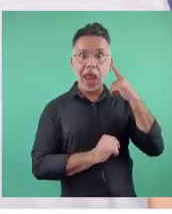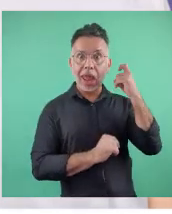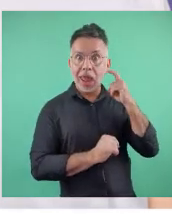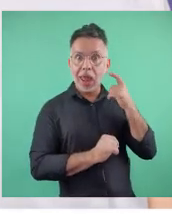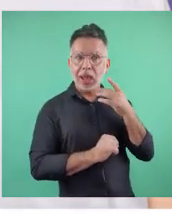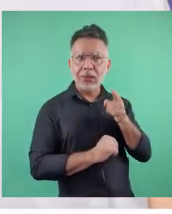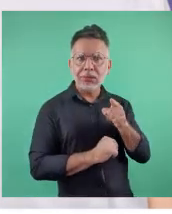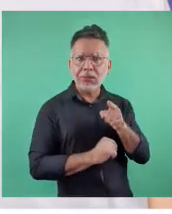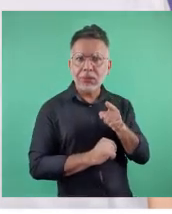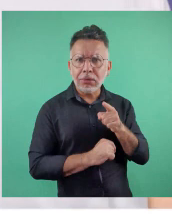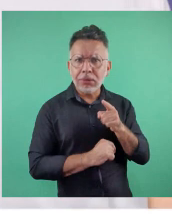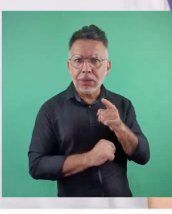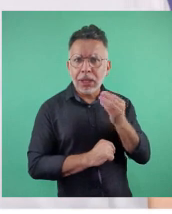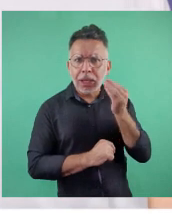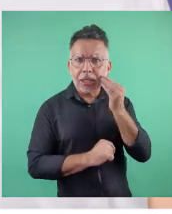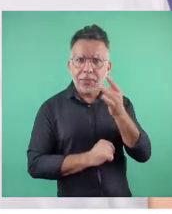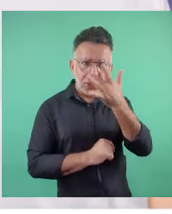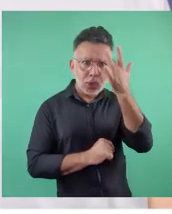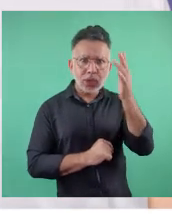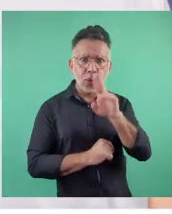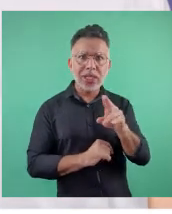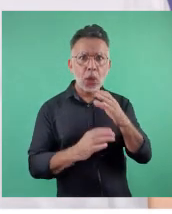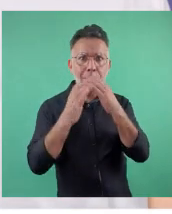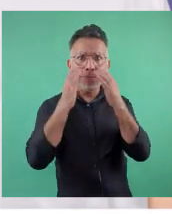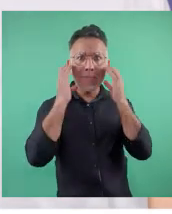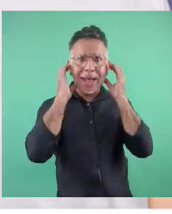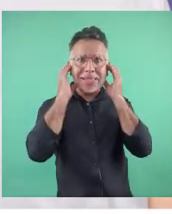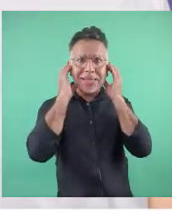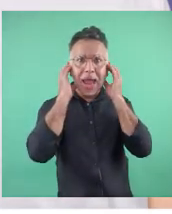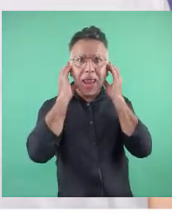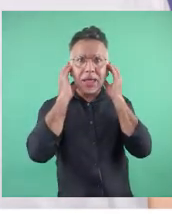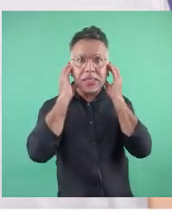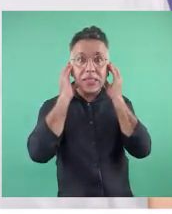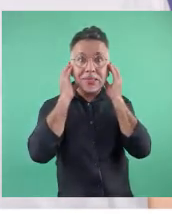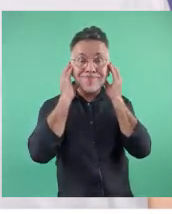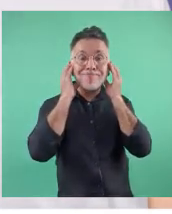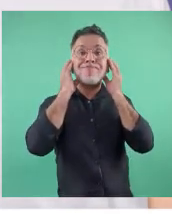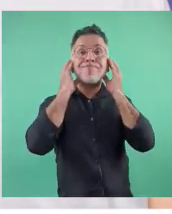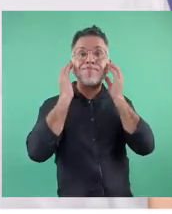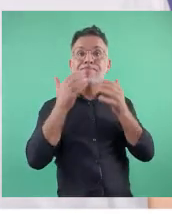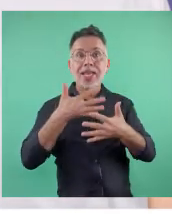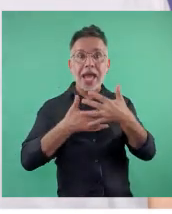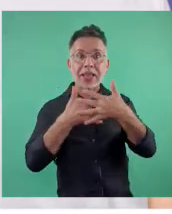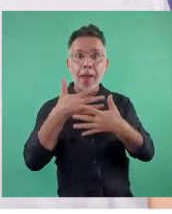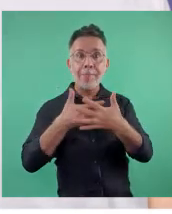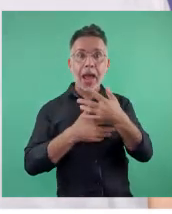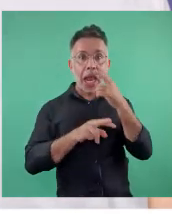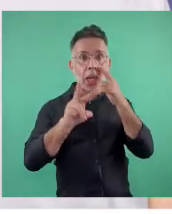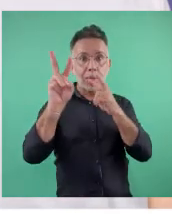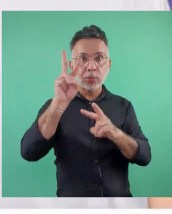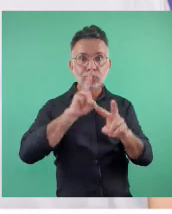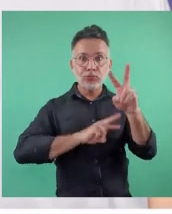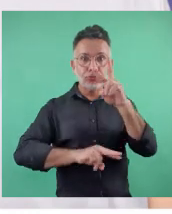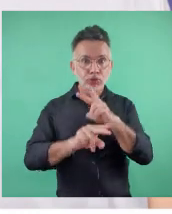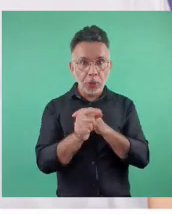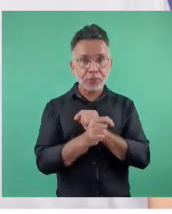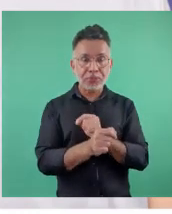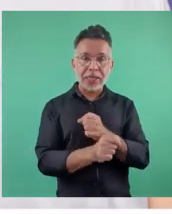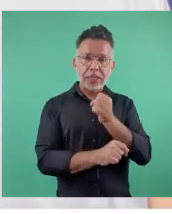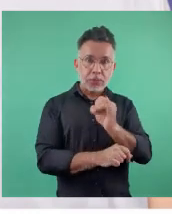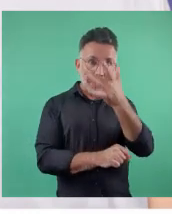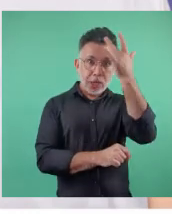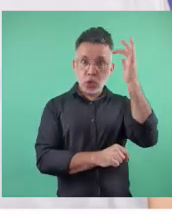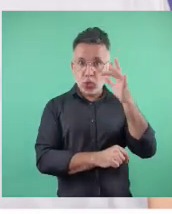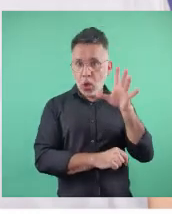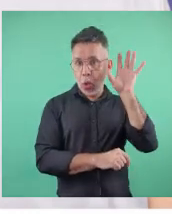quando ainda tem, principalmente quando tem algum ruído, e as pessoas utilizando máscaras que impedem